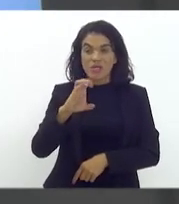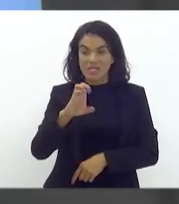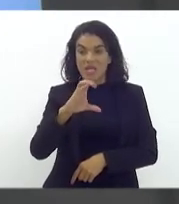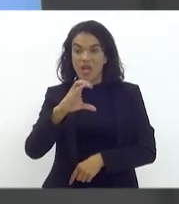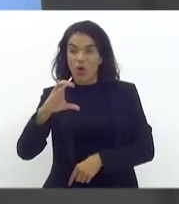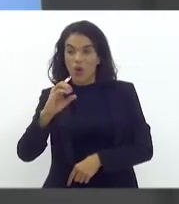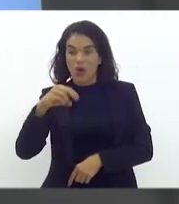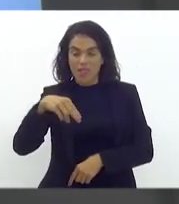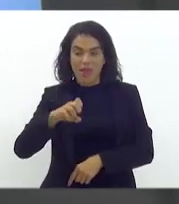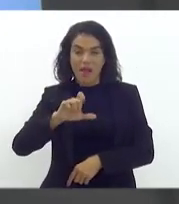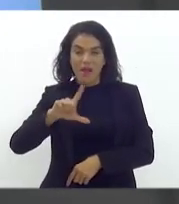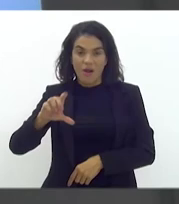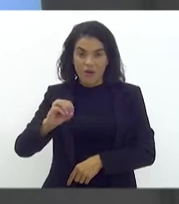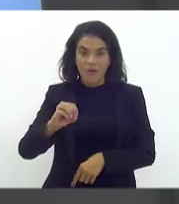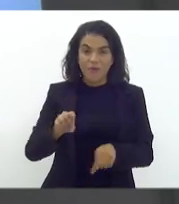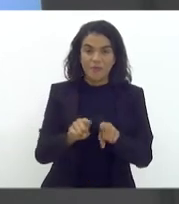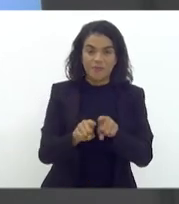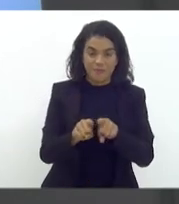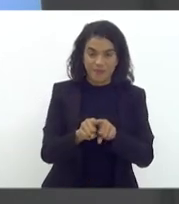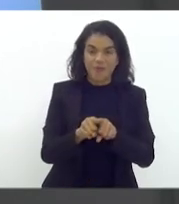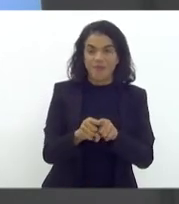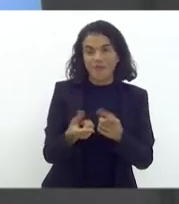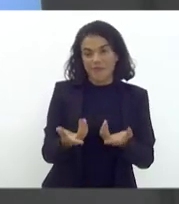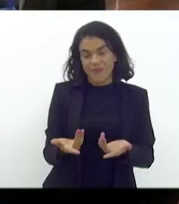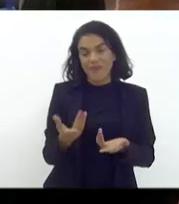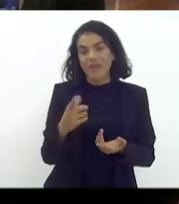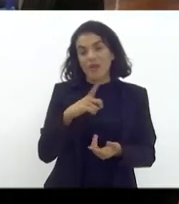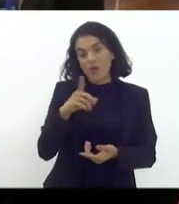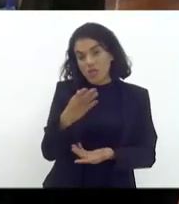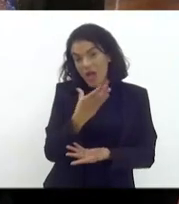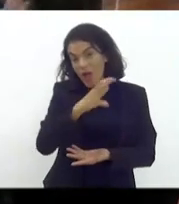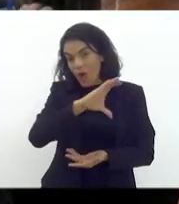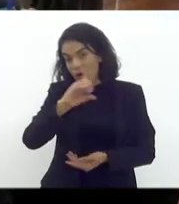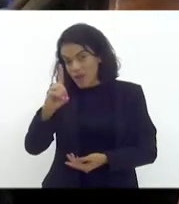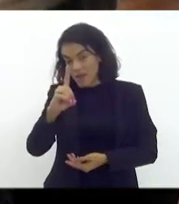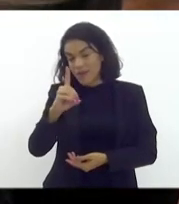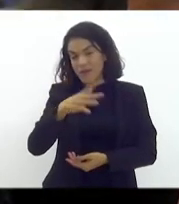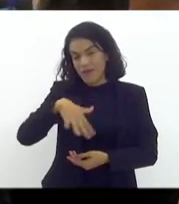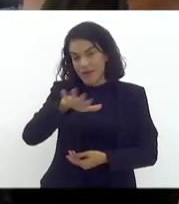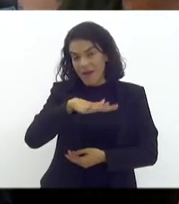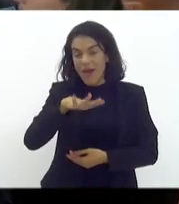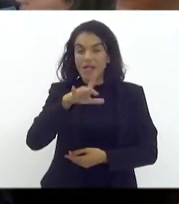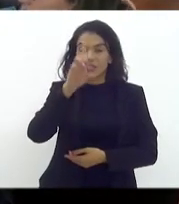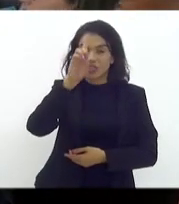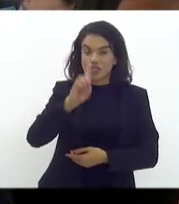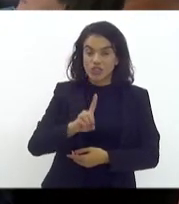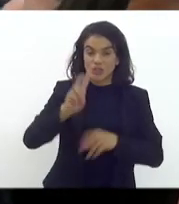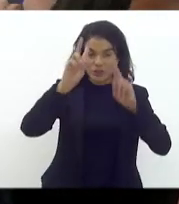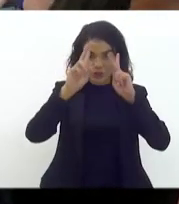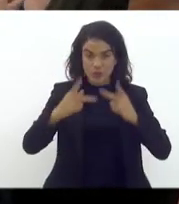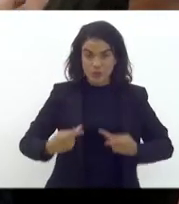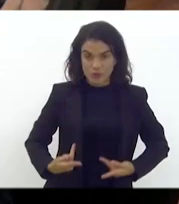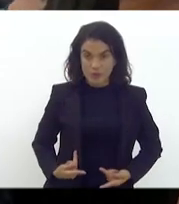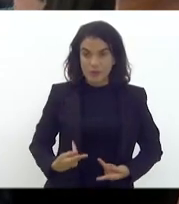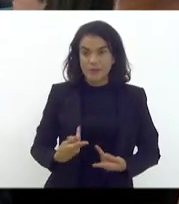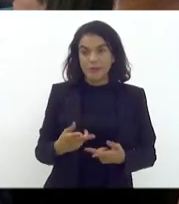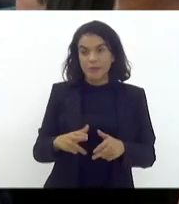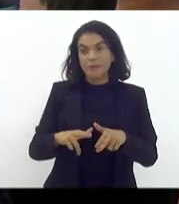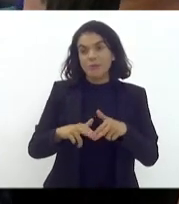a gente tem um projeto do qual ele é o coordenador hoje né na área de direitos humanos justamente